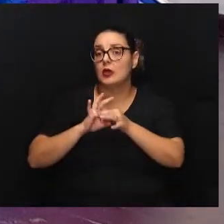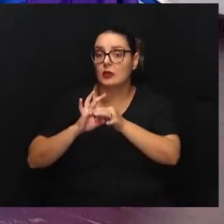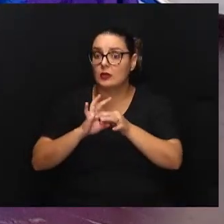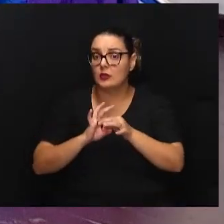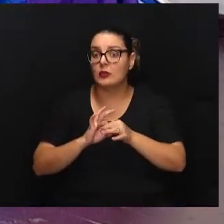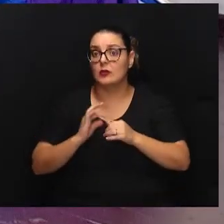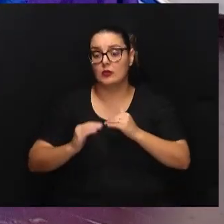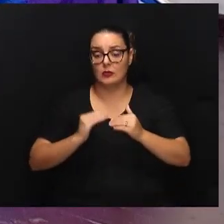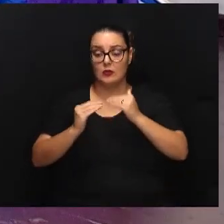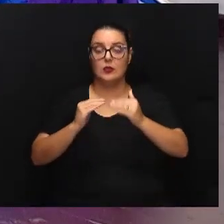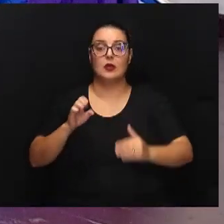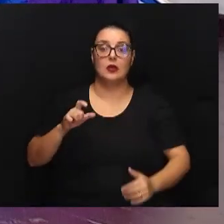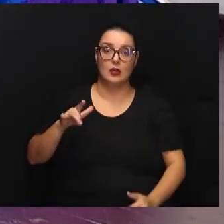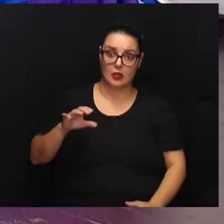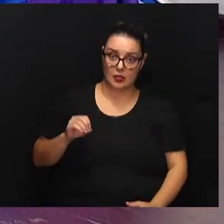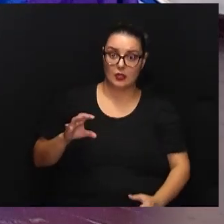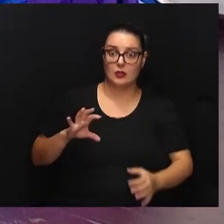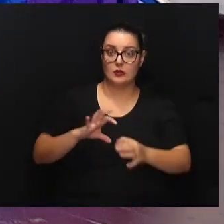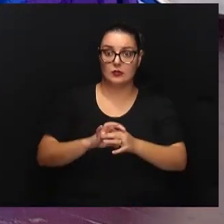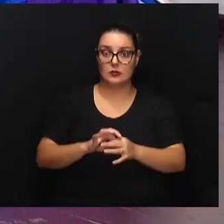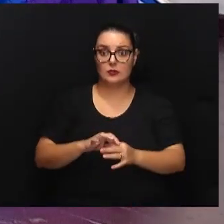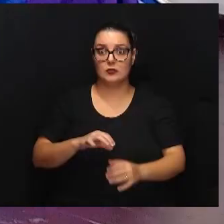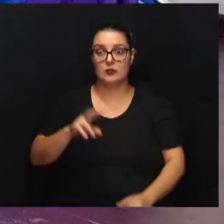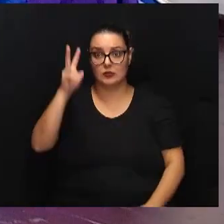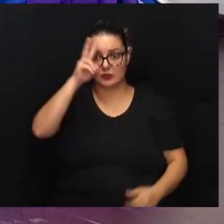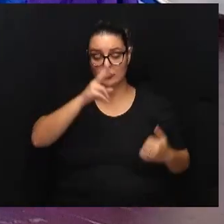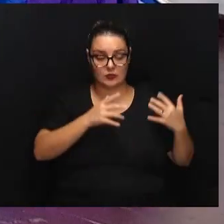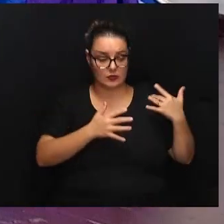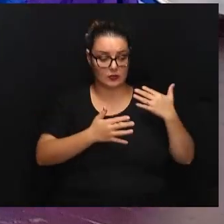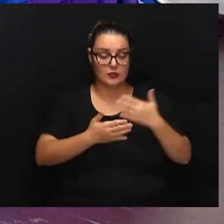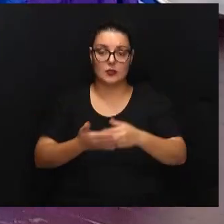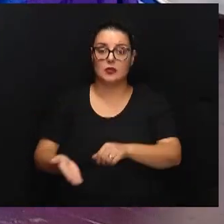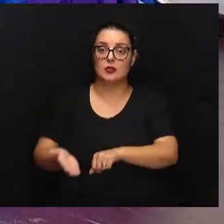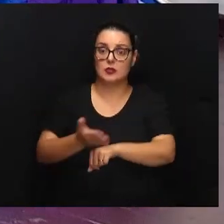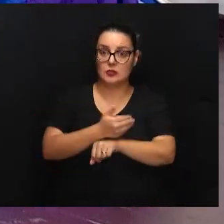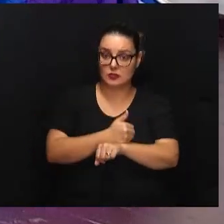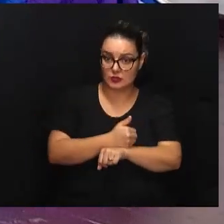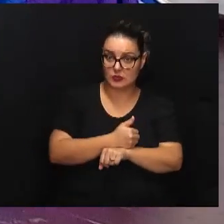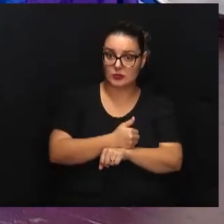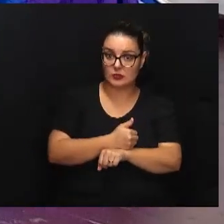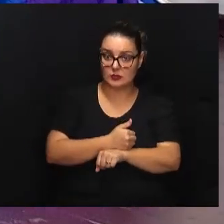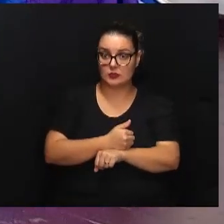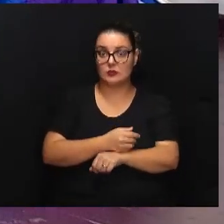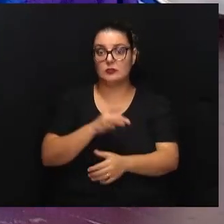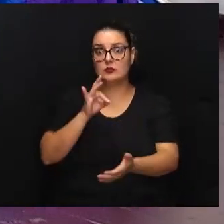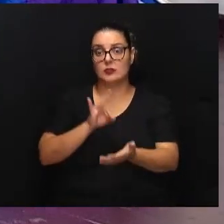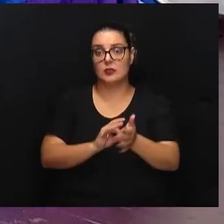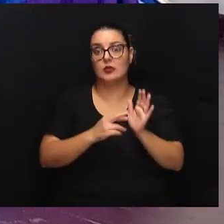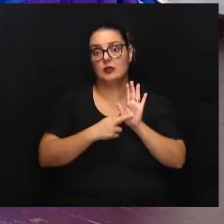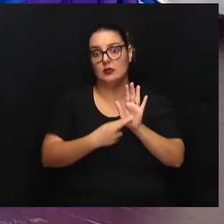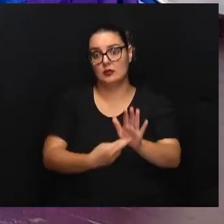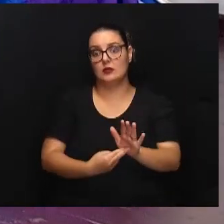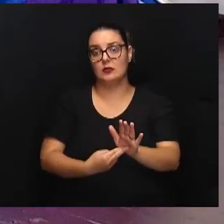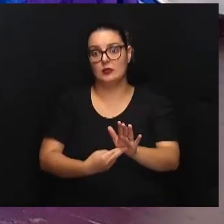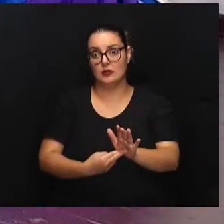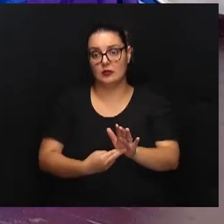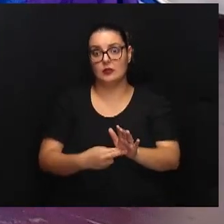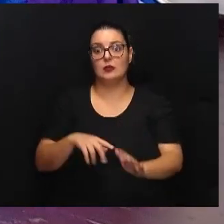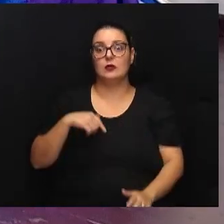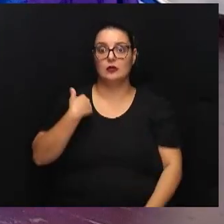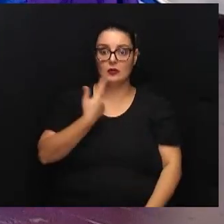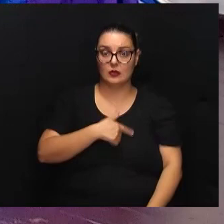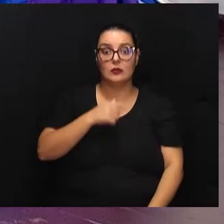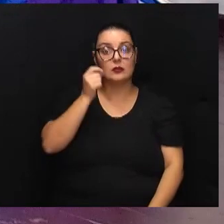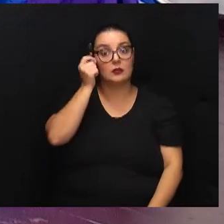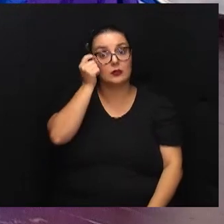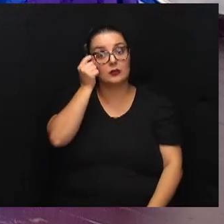dessas histórias que vieram antes para que isso torne referência. Então, a importância disso é para